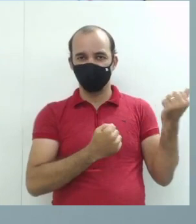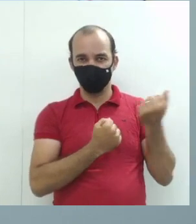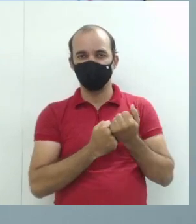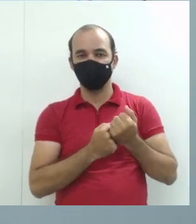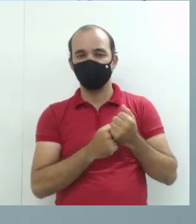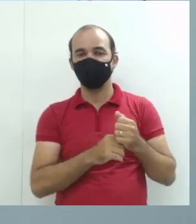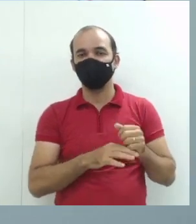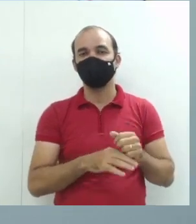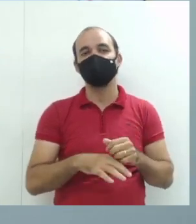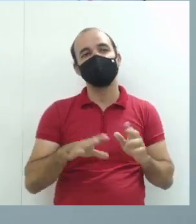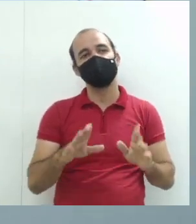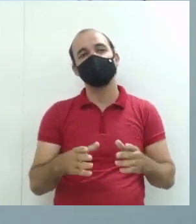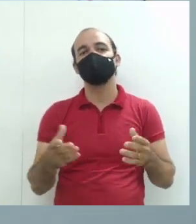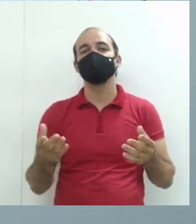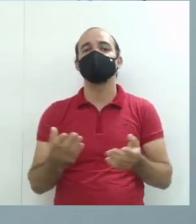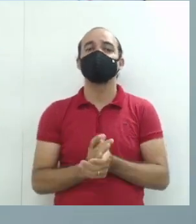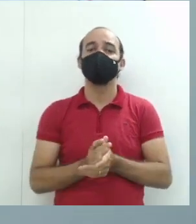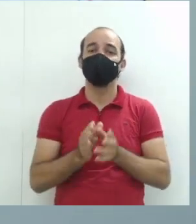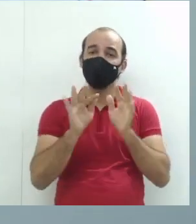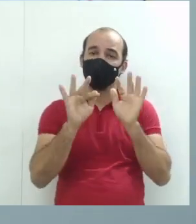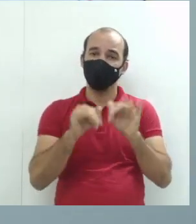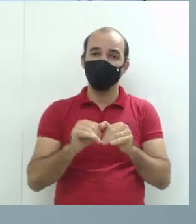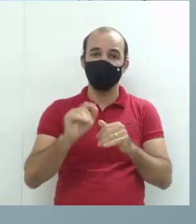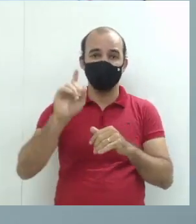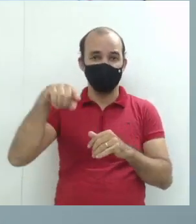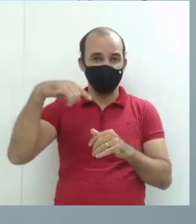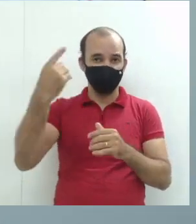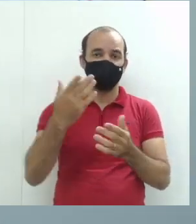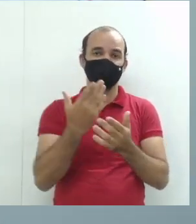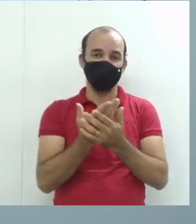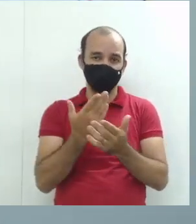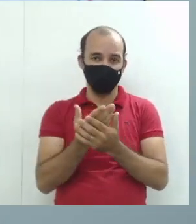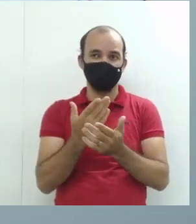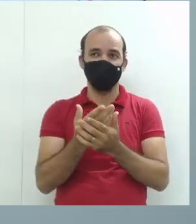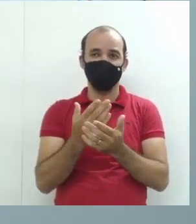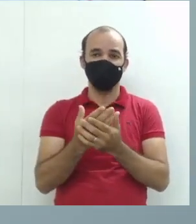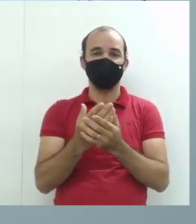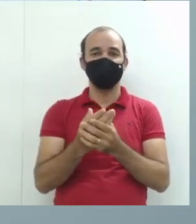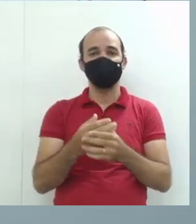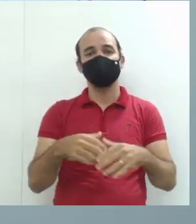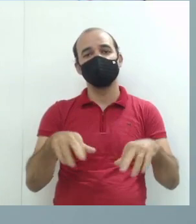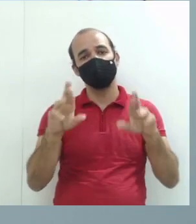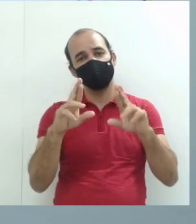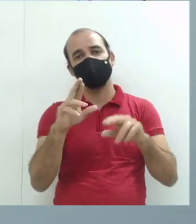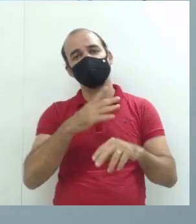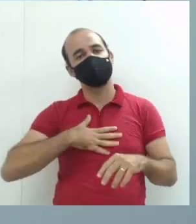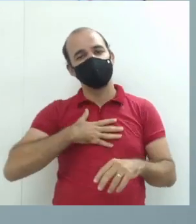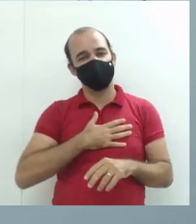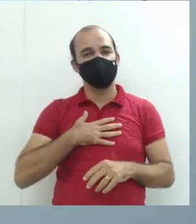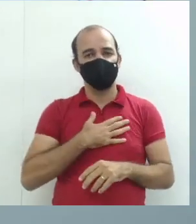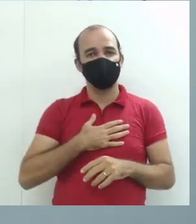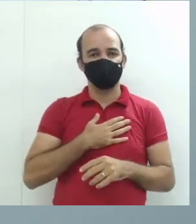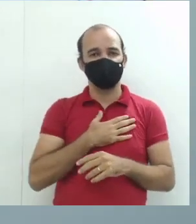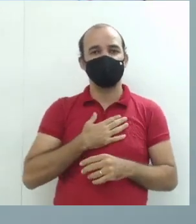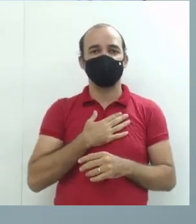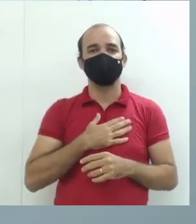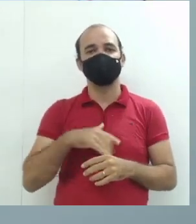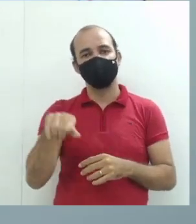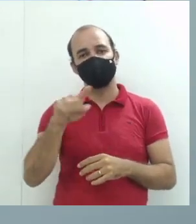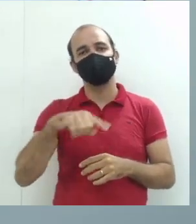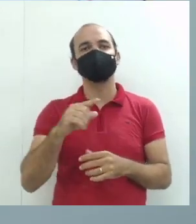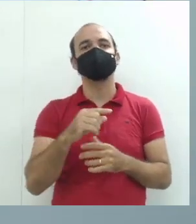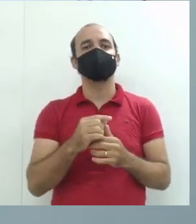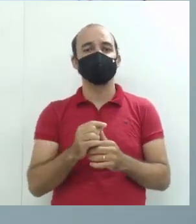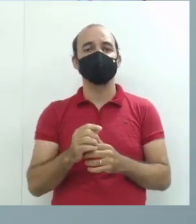uma pausa. E aí, a próxima aula, vocês já voltam com ela. Eu espero que vocês tenham gostado, que a gente possa